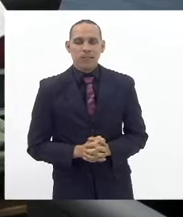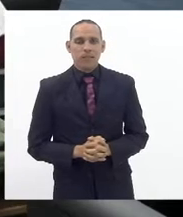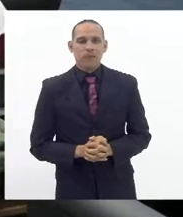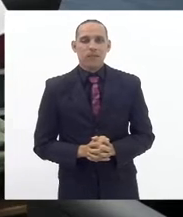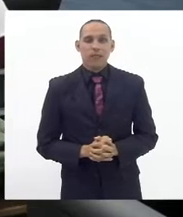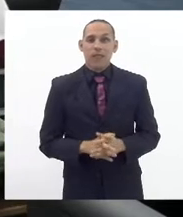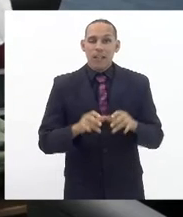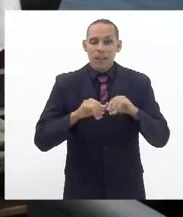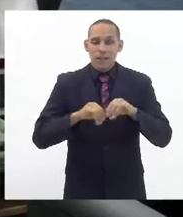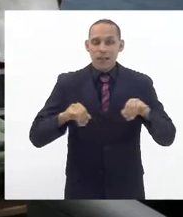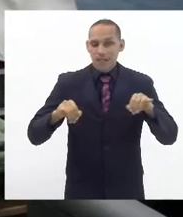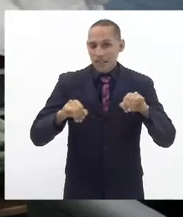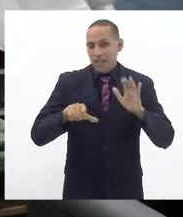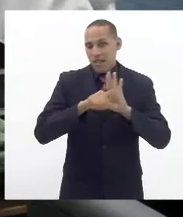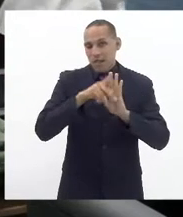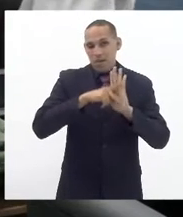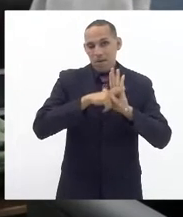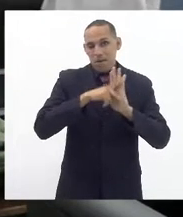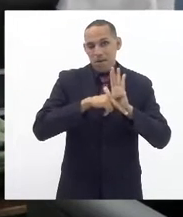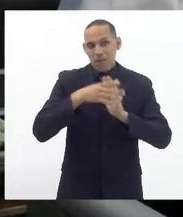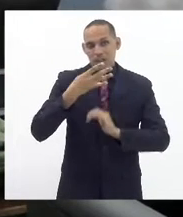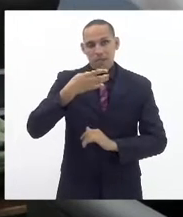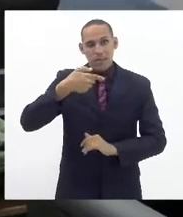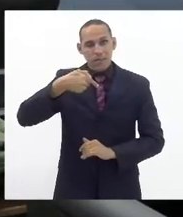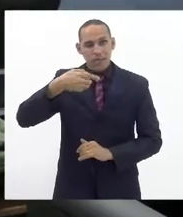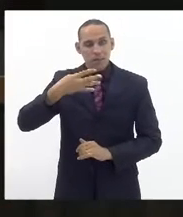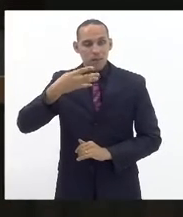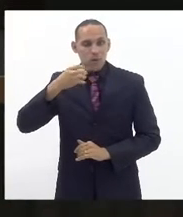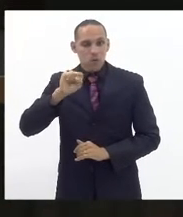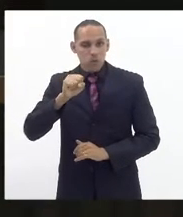Anuncio o projeto de lei número 4748 de